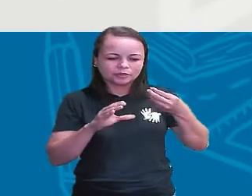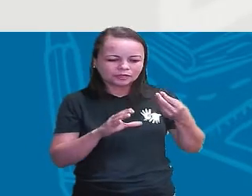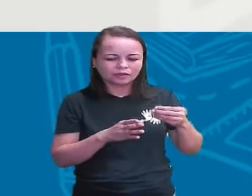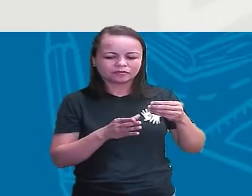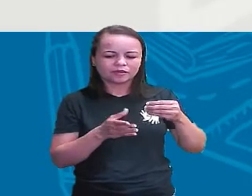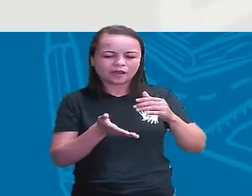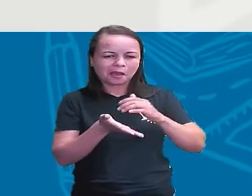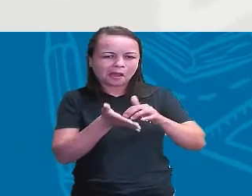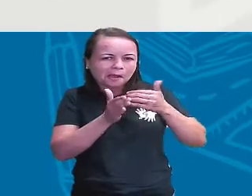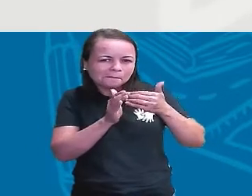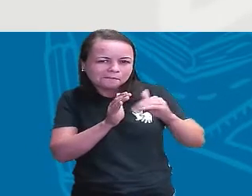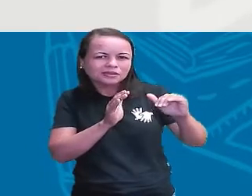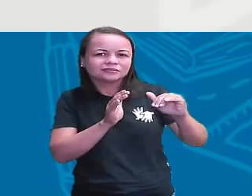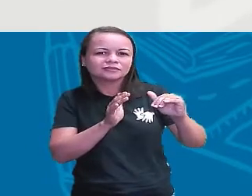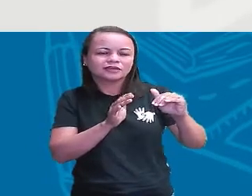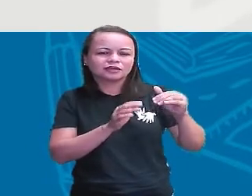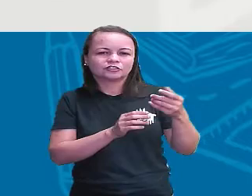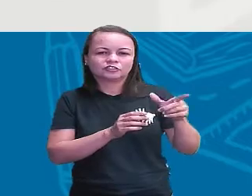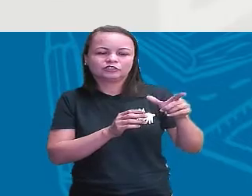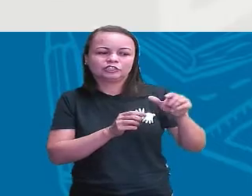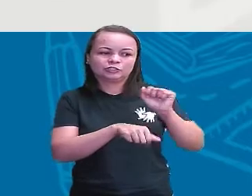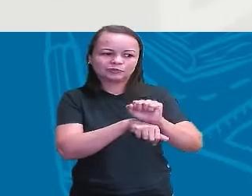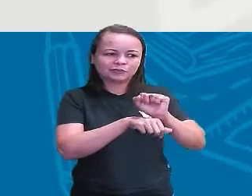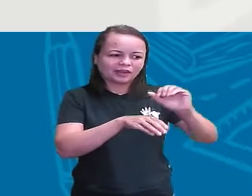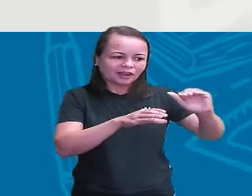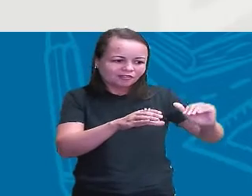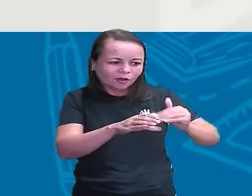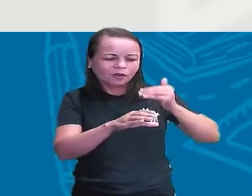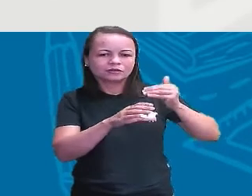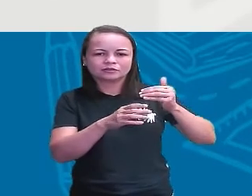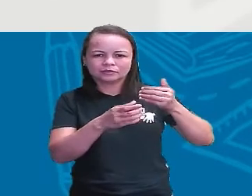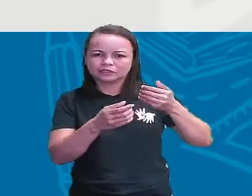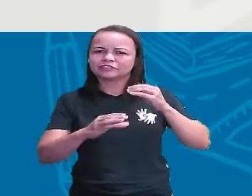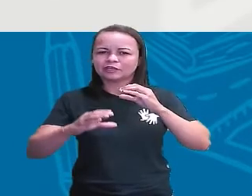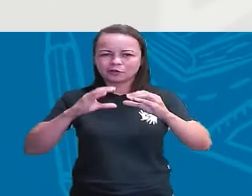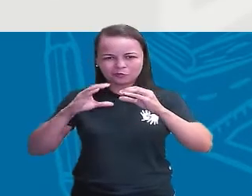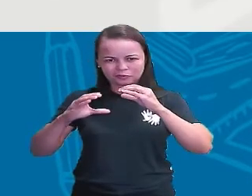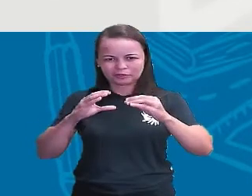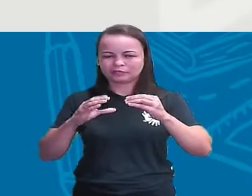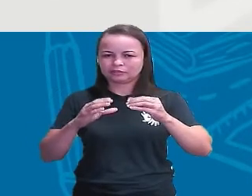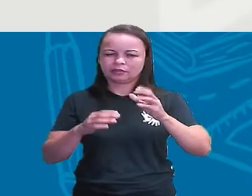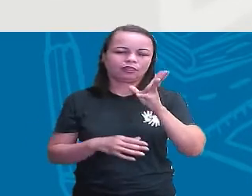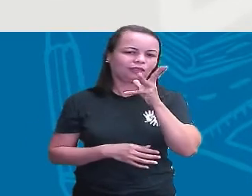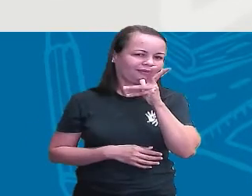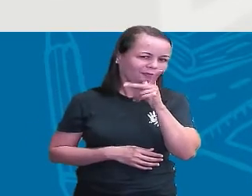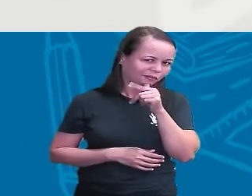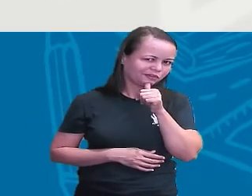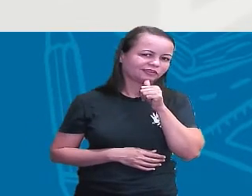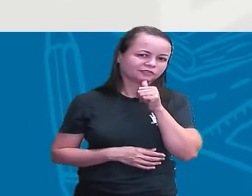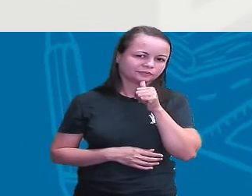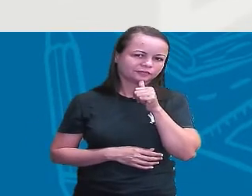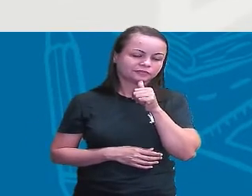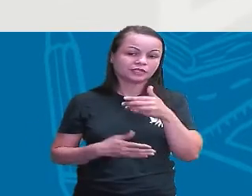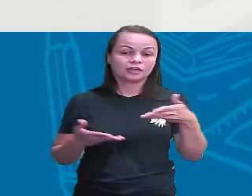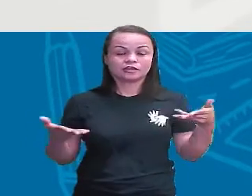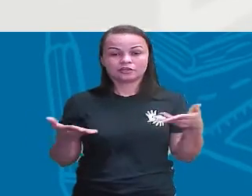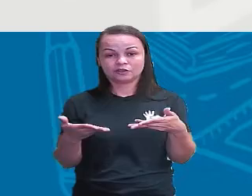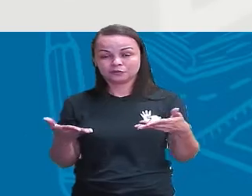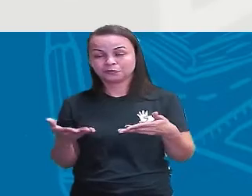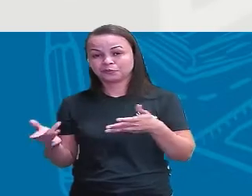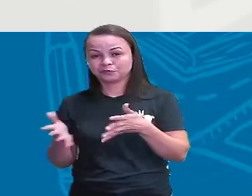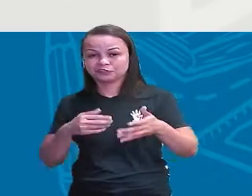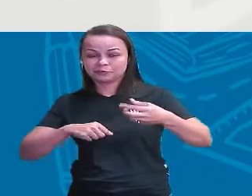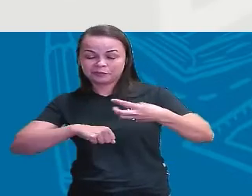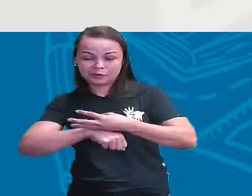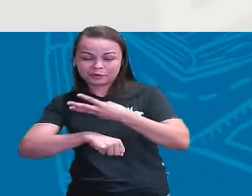mensagem, esperava esse retorno da mensagem e ficava se comunicando. Não era instantâneo, demorava, né? Já a mensagem pelo WhatsApp,